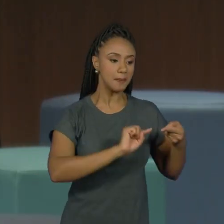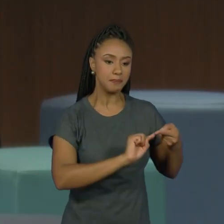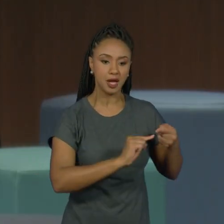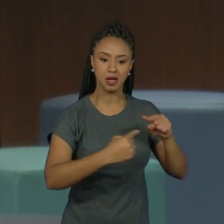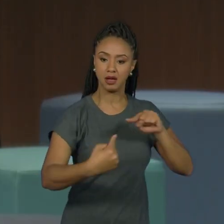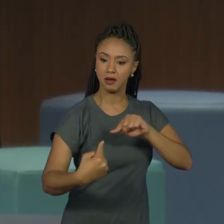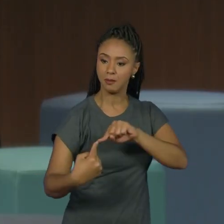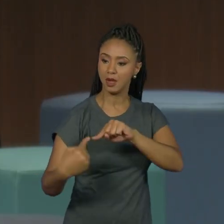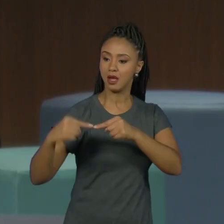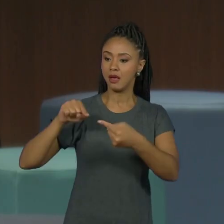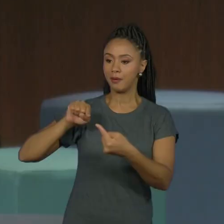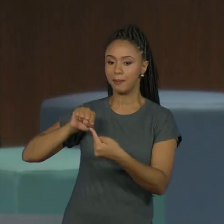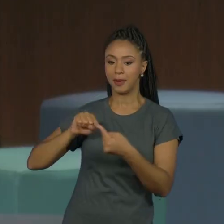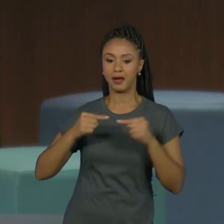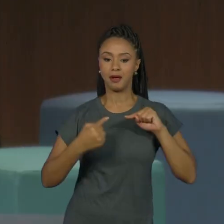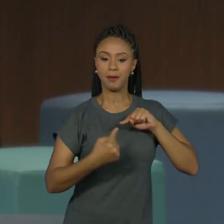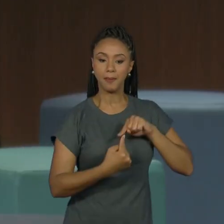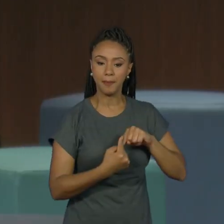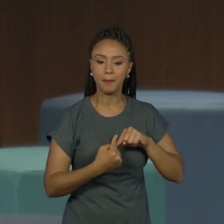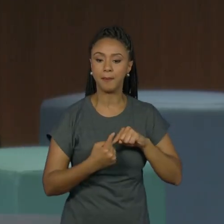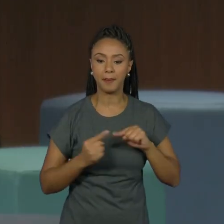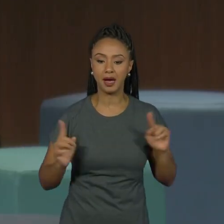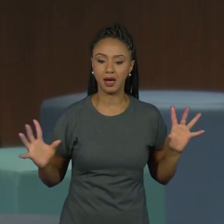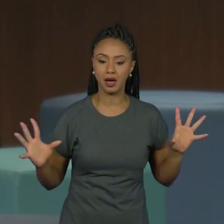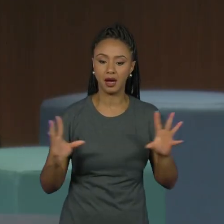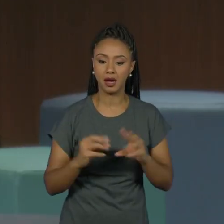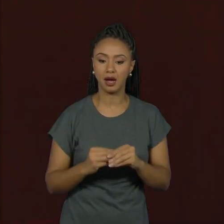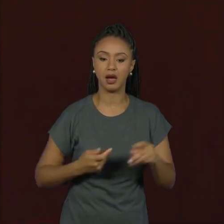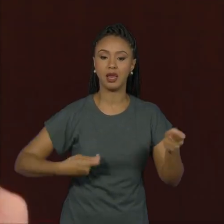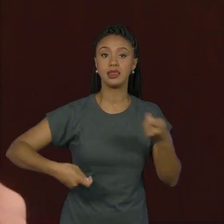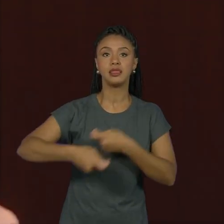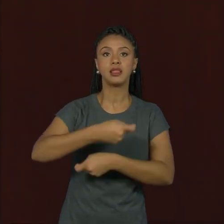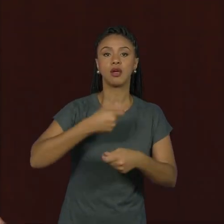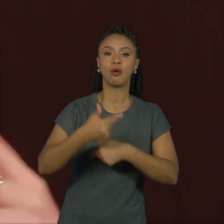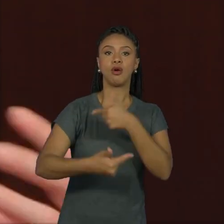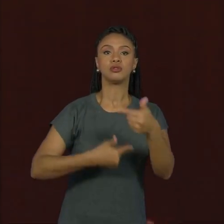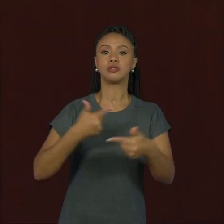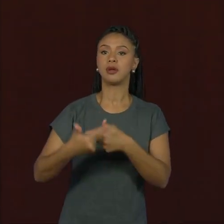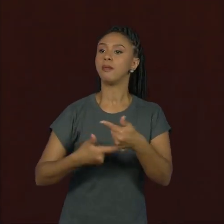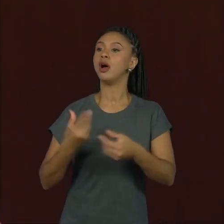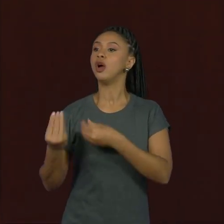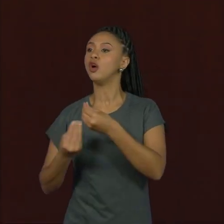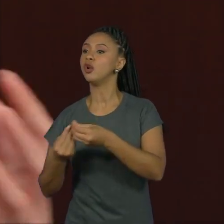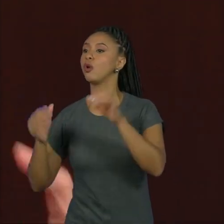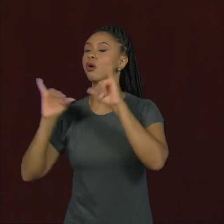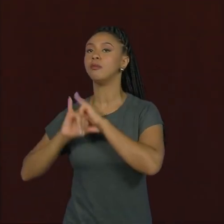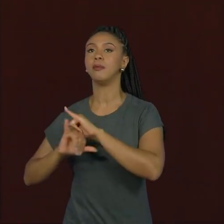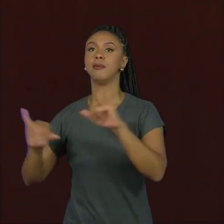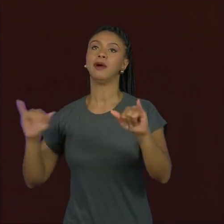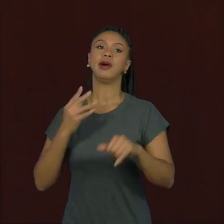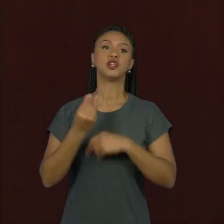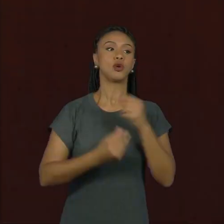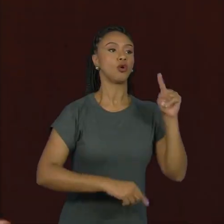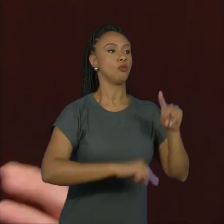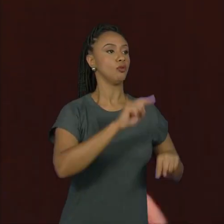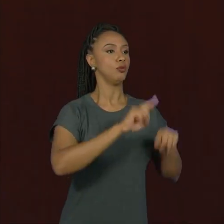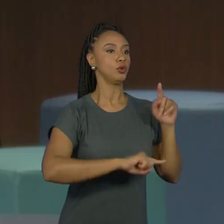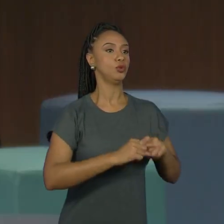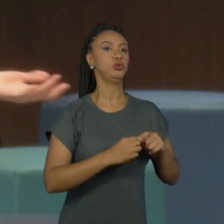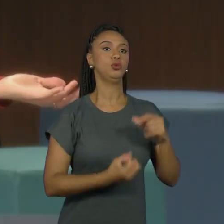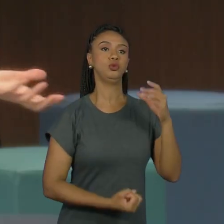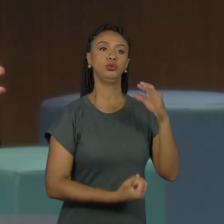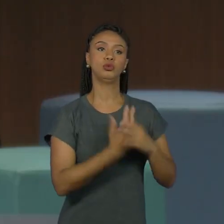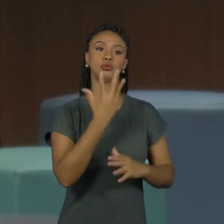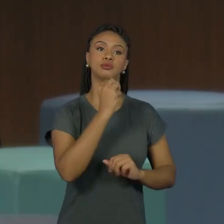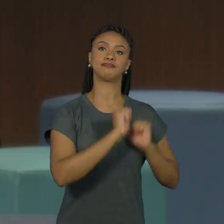como que vão se dar os diversos processos de negócio, ou seja, de fazer ações de marketing, de entregar produtos, de produzir produtos,